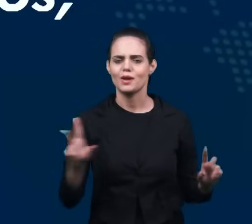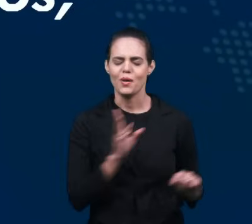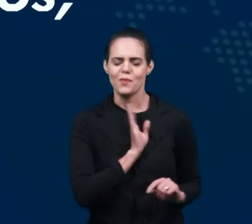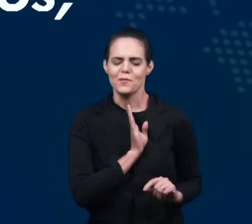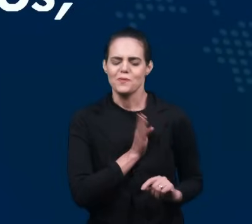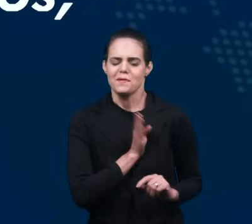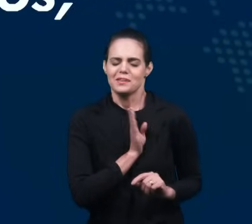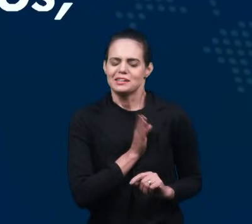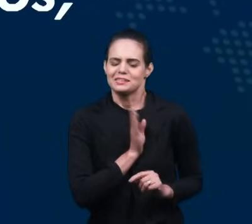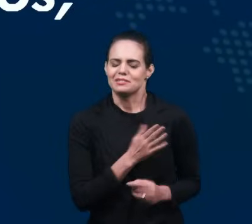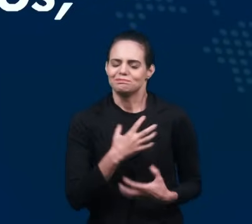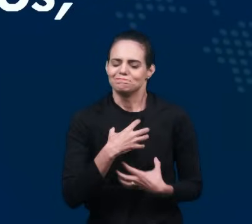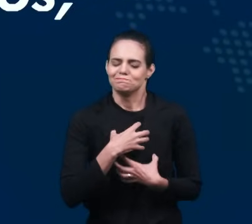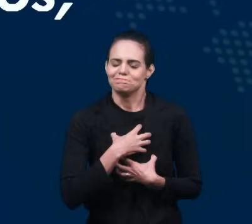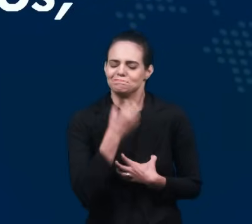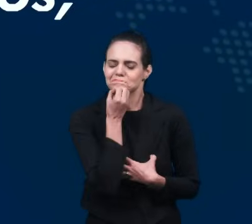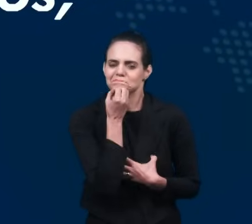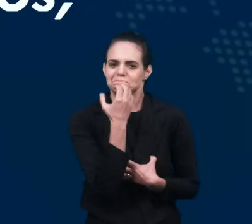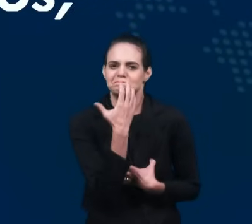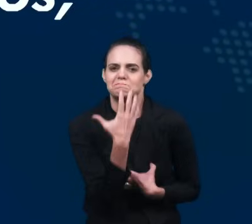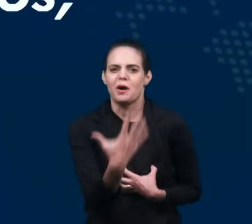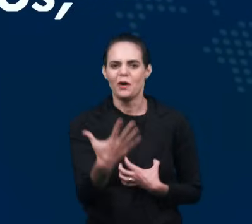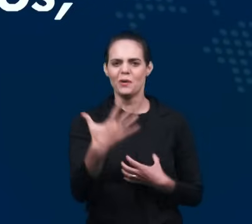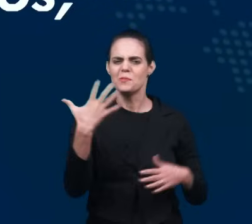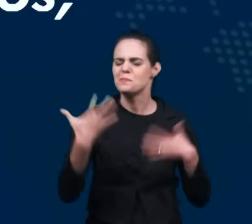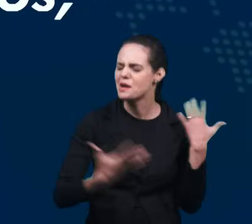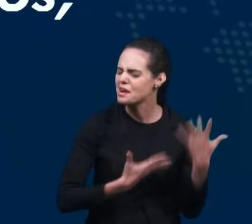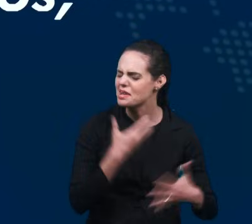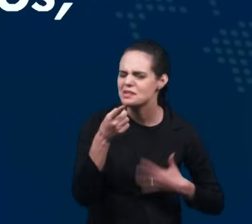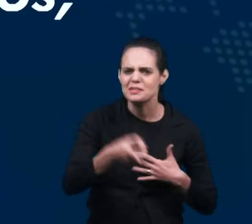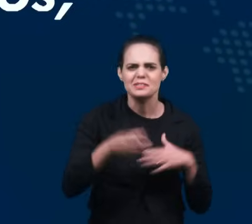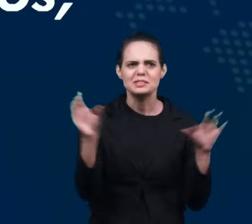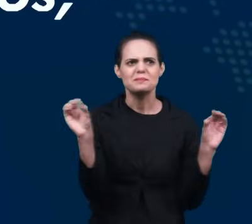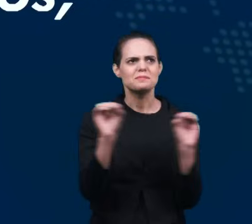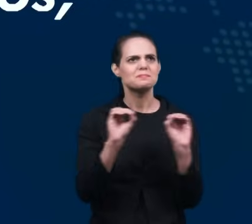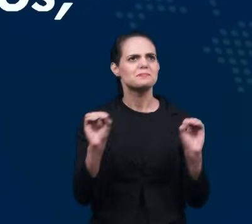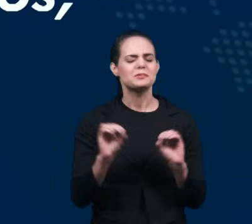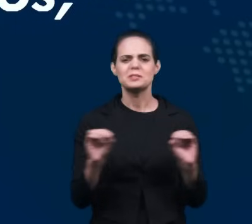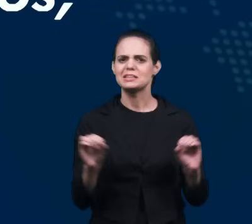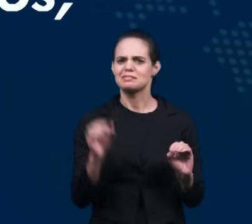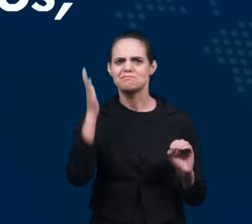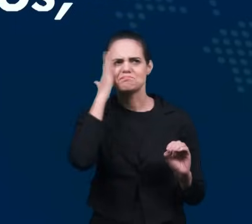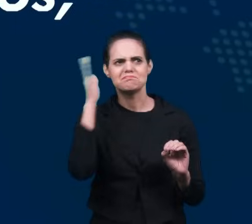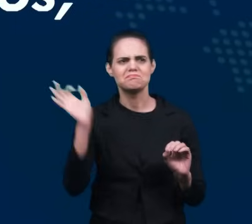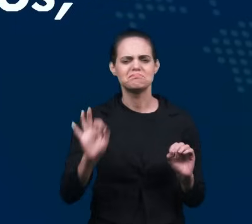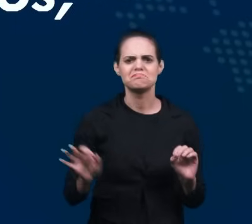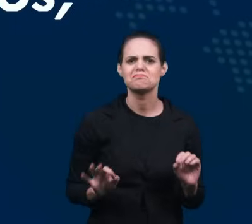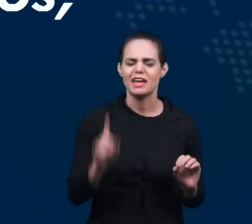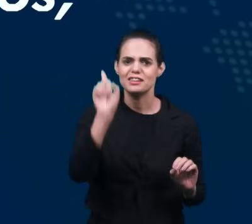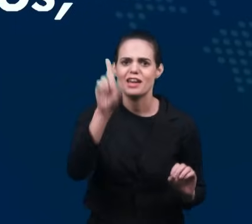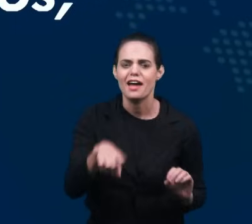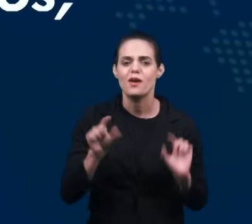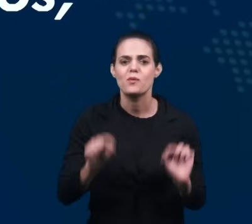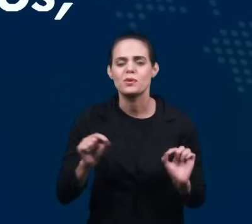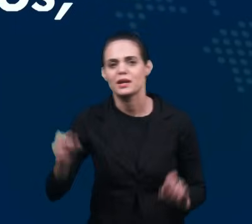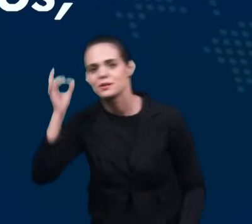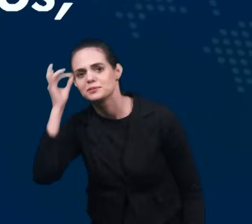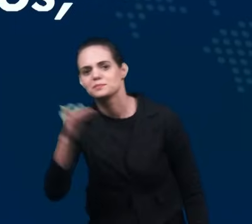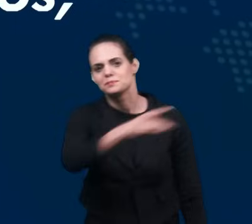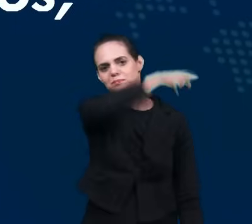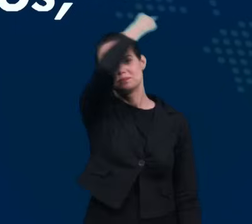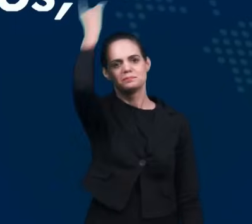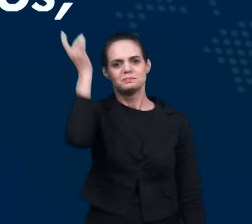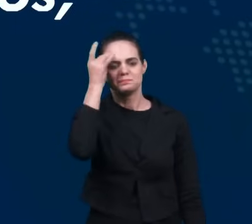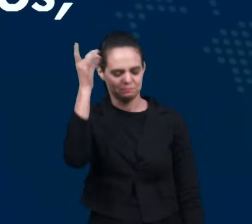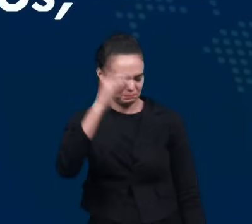aquecido, alegria, uma coisa que você não entende, é a visitação do Senhor. Aí você entendeu que o Senhor, Ele não quer